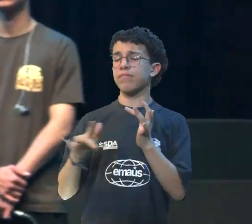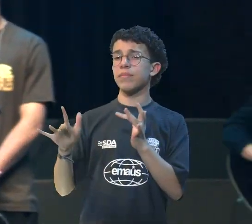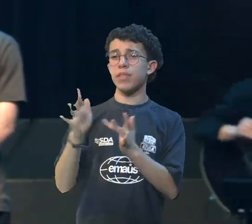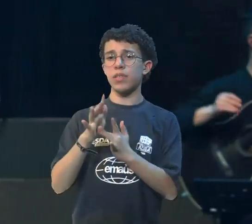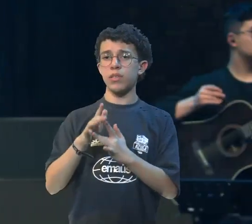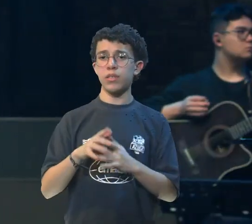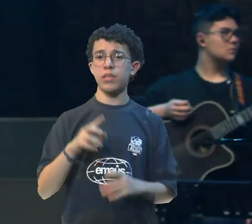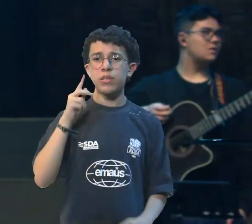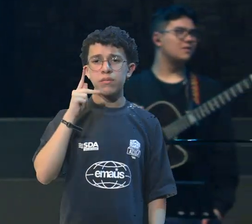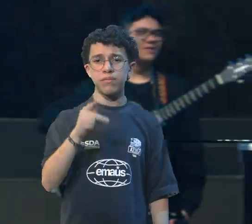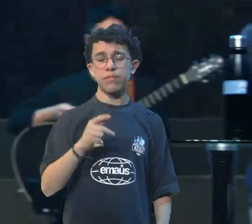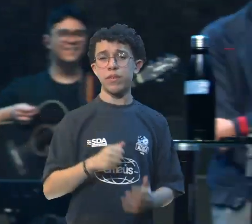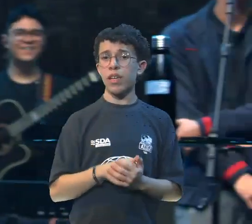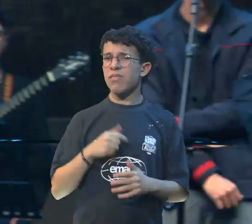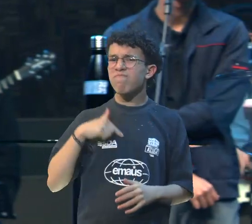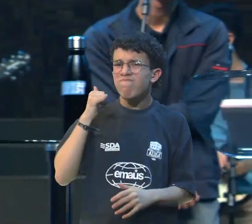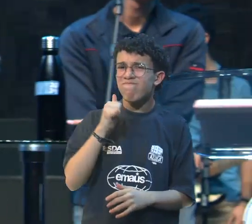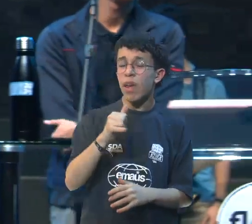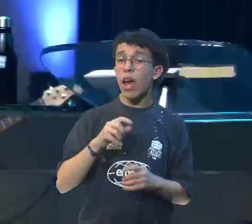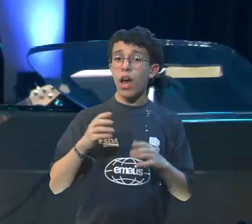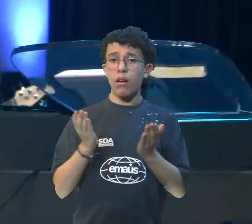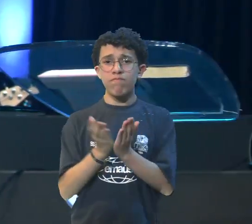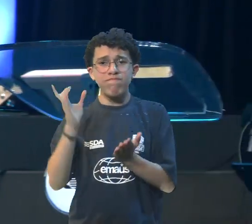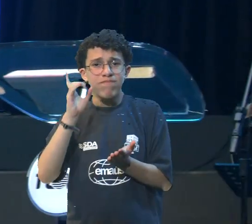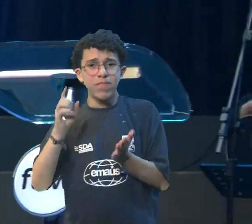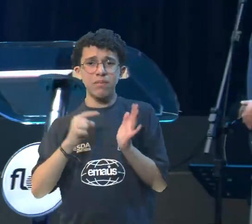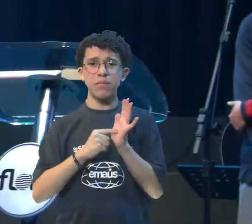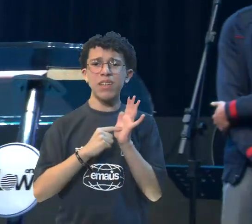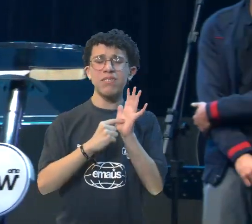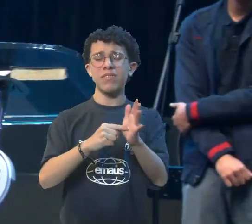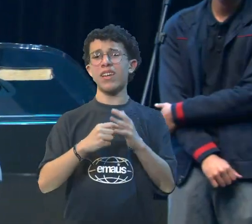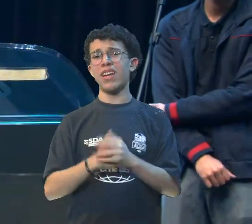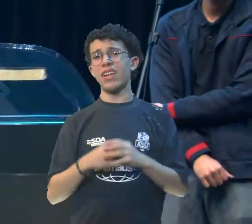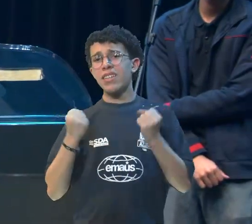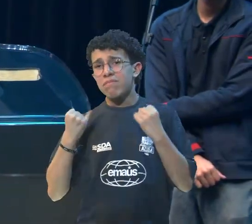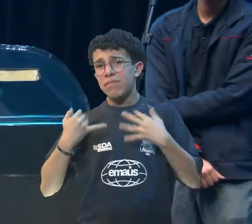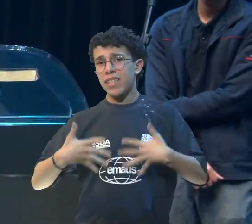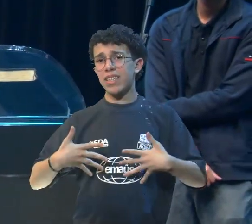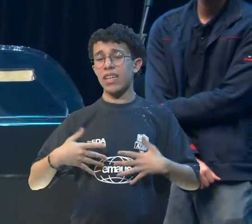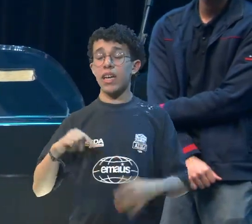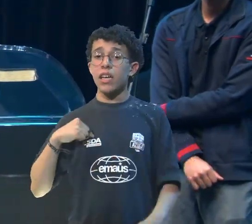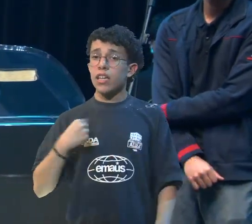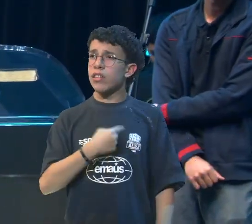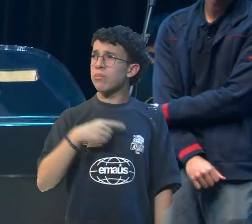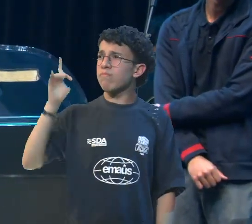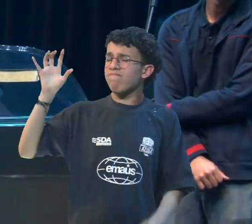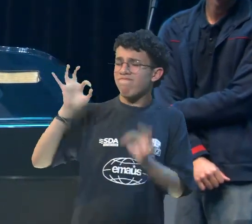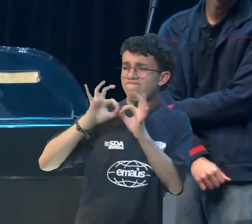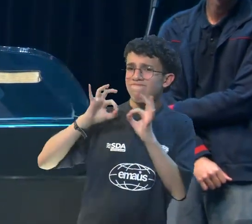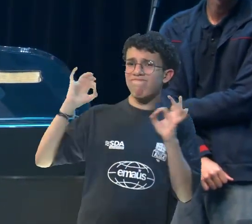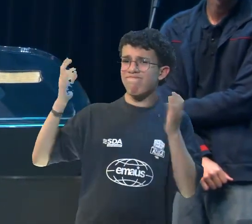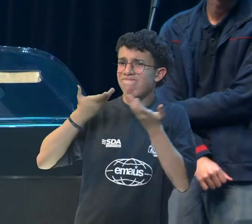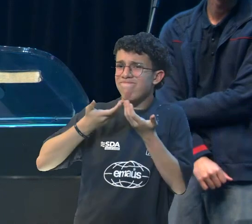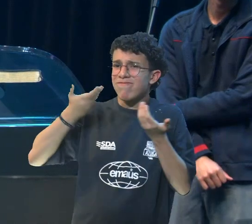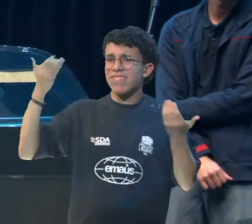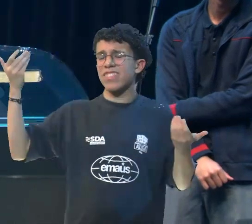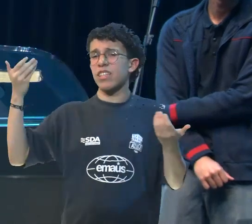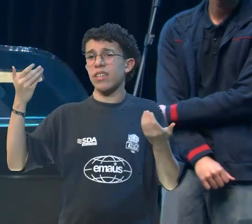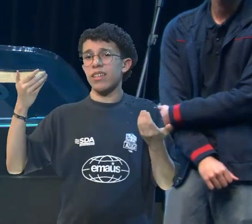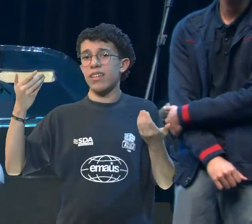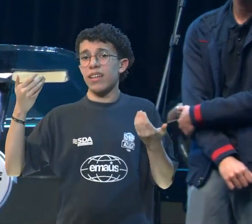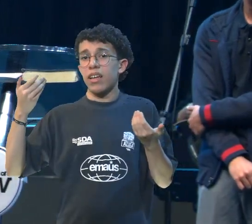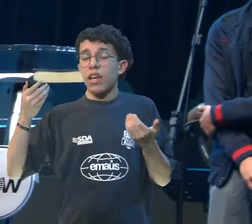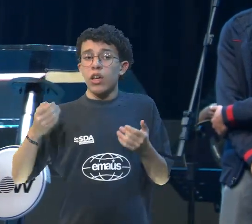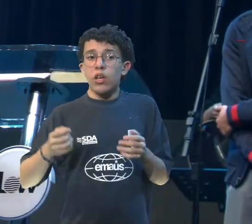uma coisa. A Bíblia diz que nós nos afastamos de Deus, não só